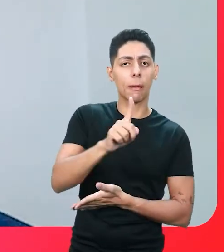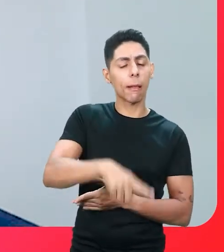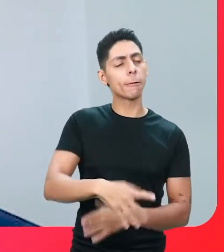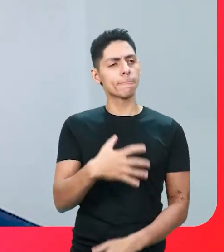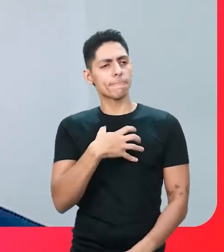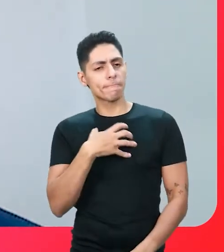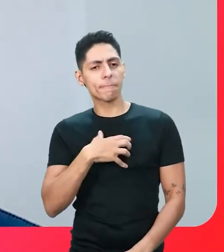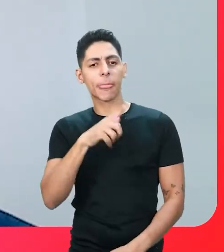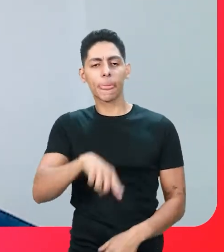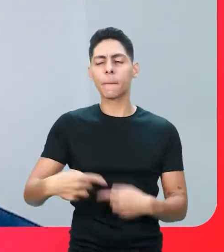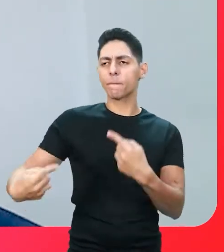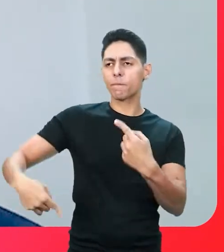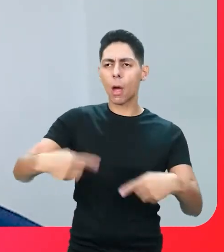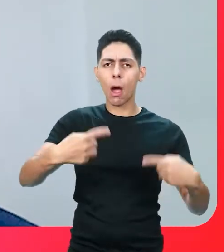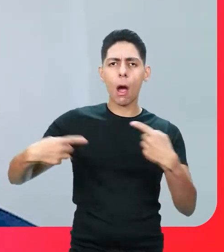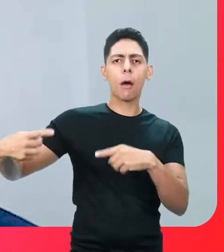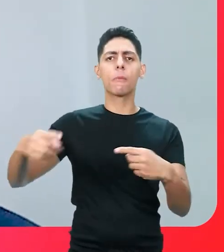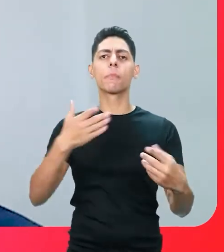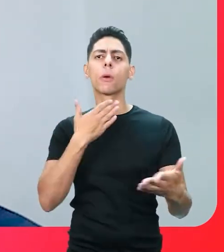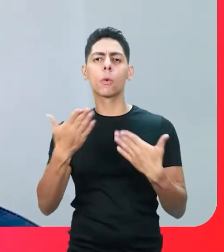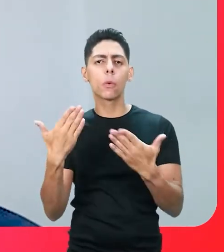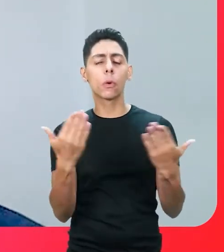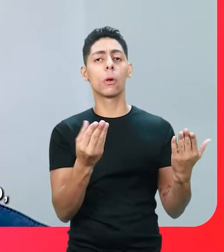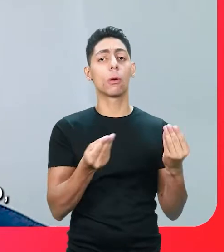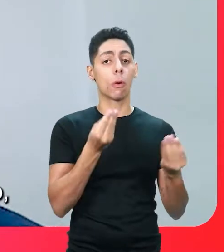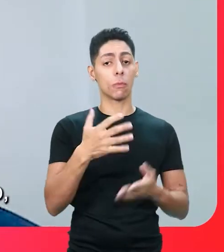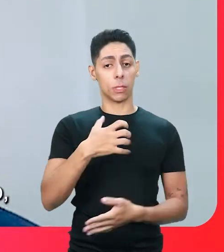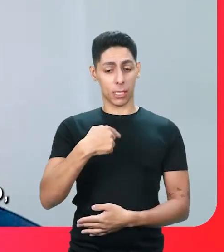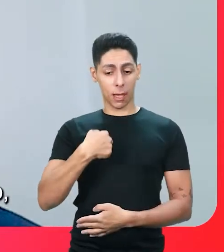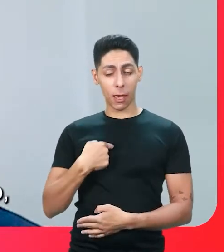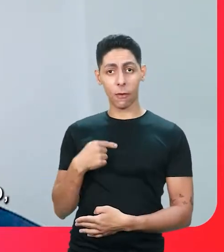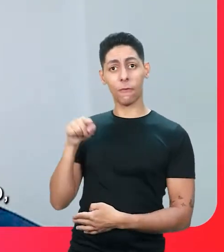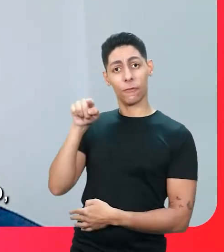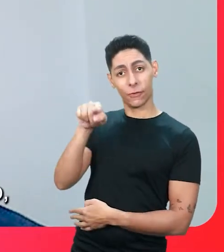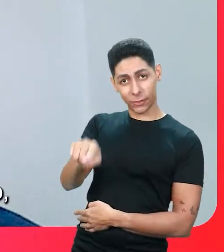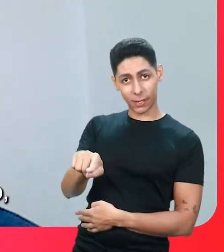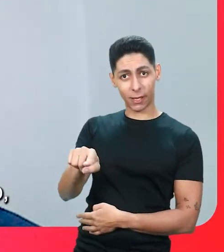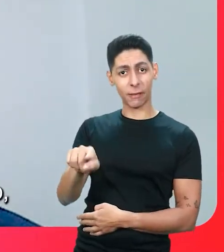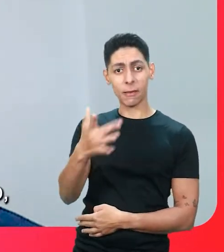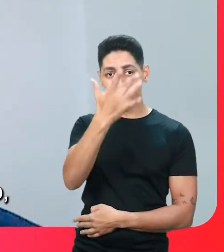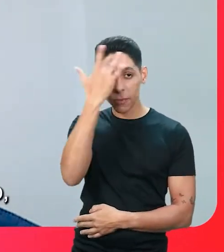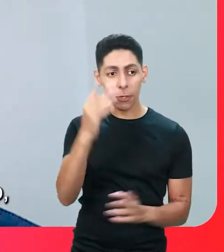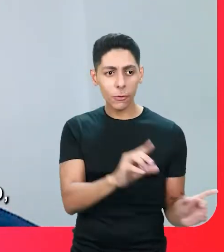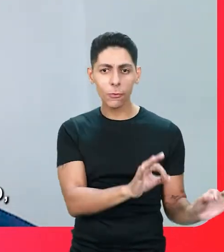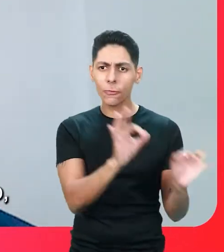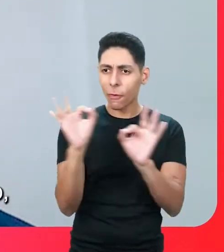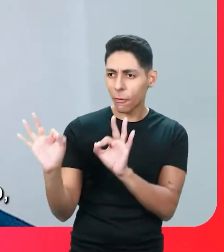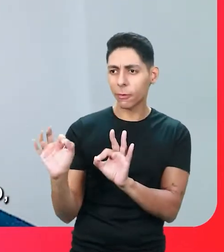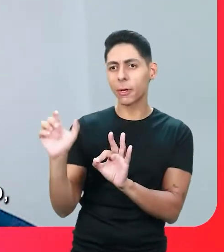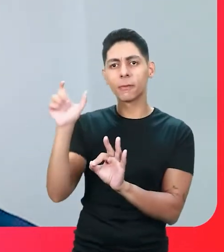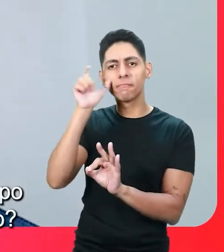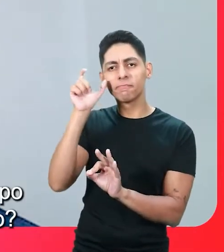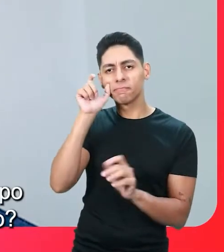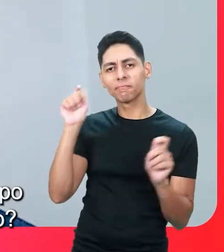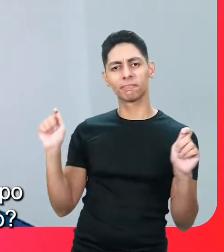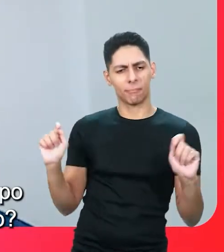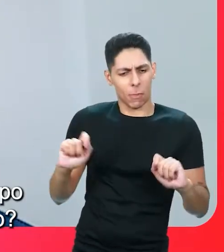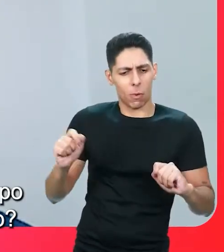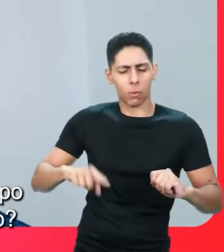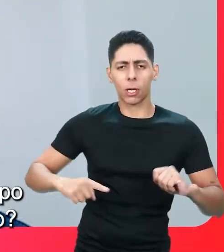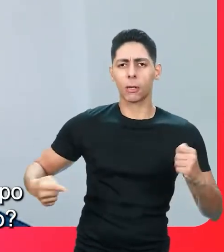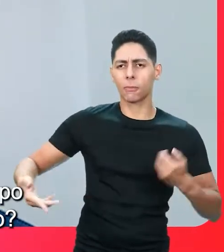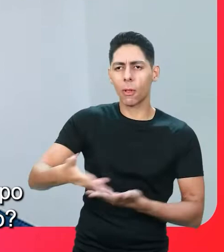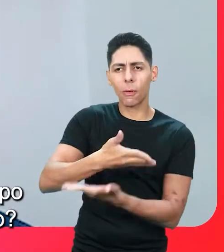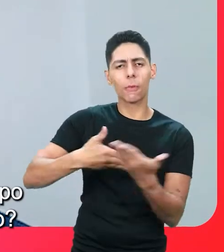de um bate-papo, como se estivéssemos eu, você que está nos acompanhando e o Antônio numa cafeteria ou numa mesa